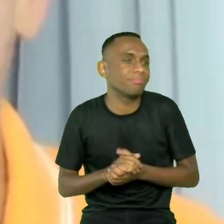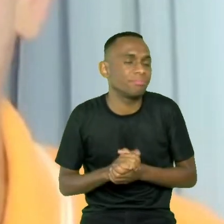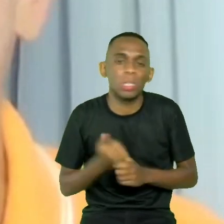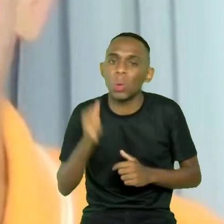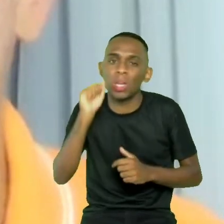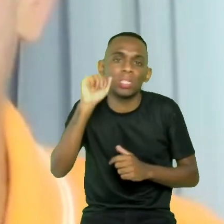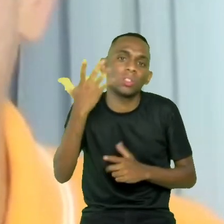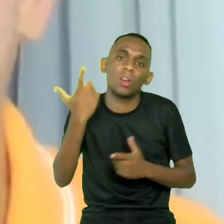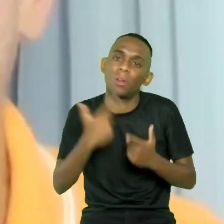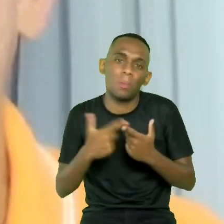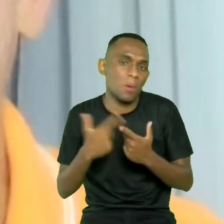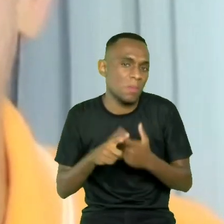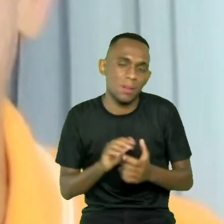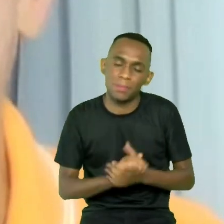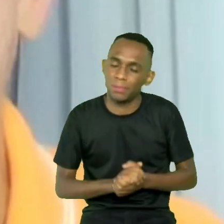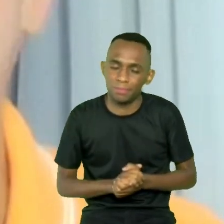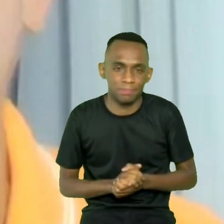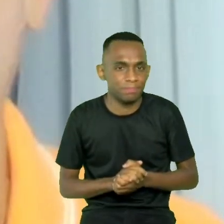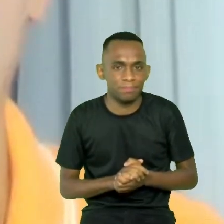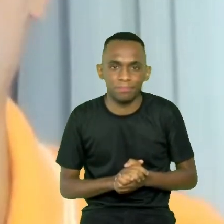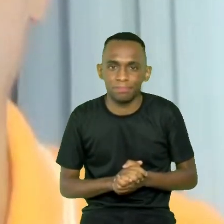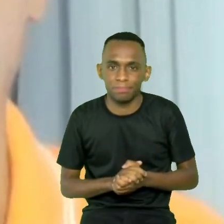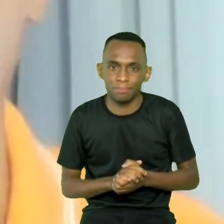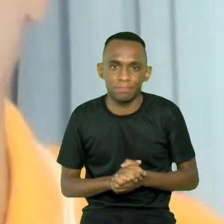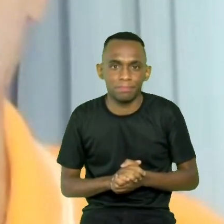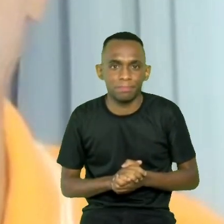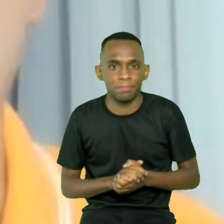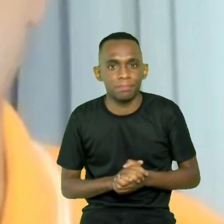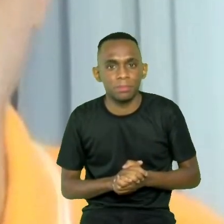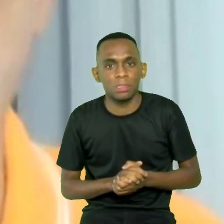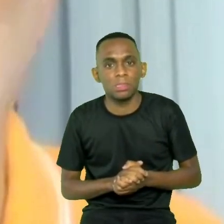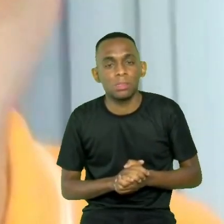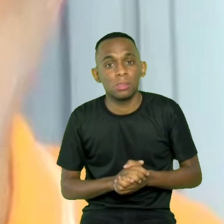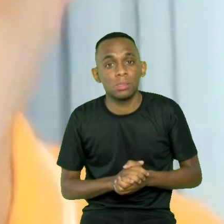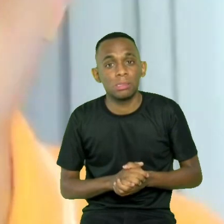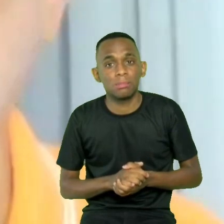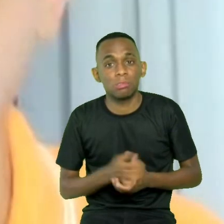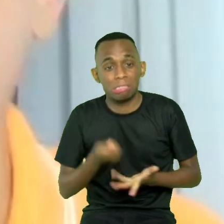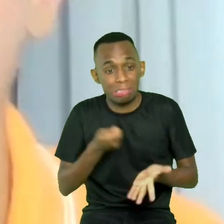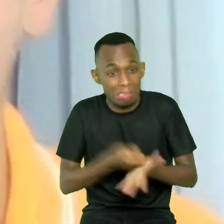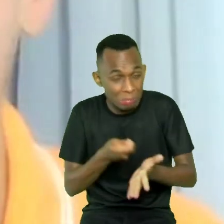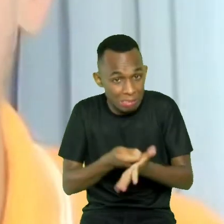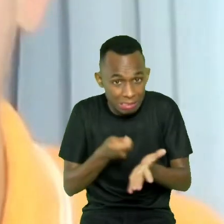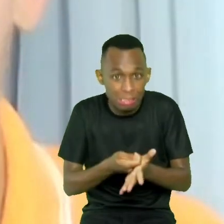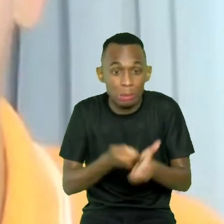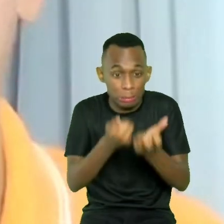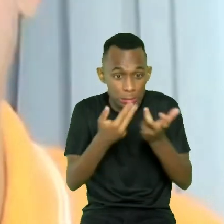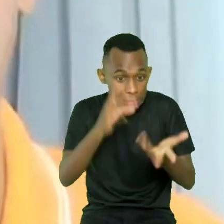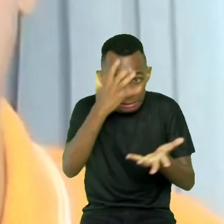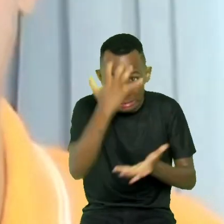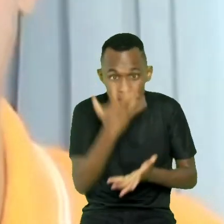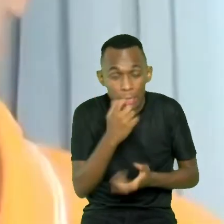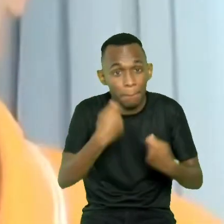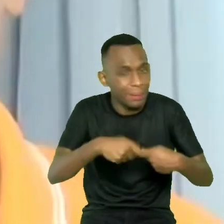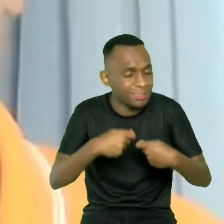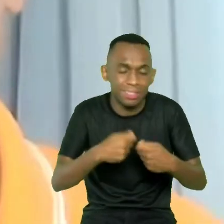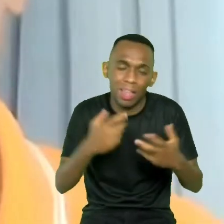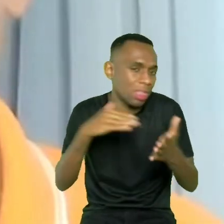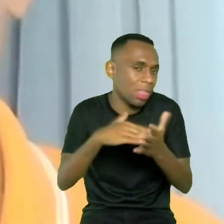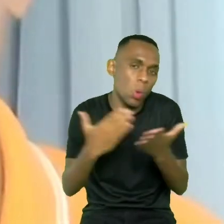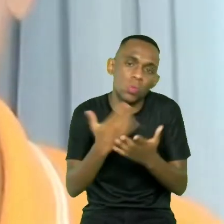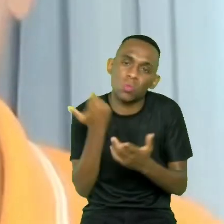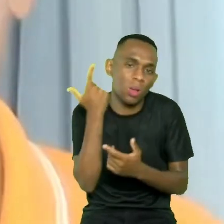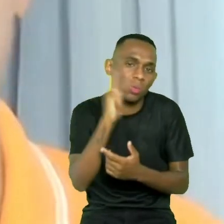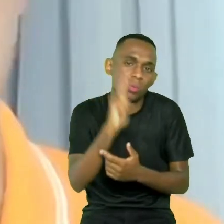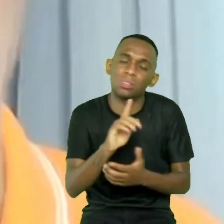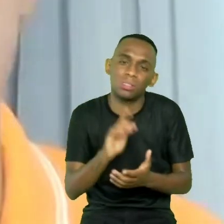a, a sua devida punição aos responsáveis, né? A gente sabe que no